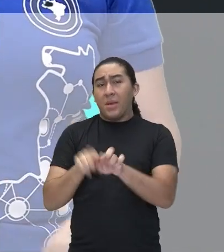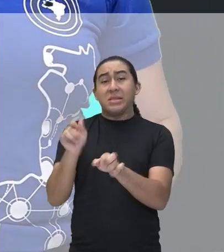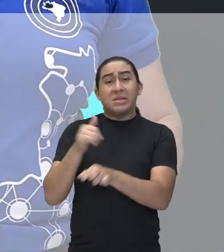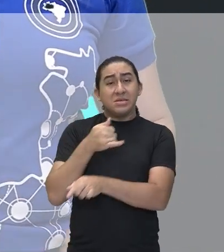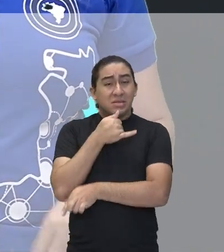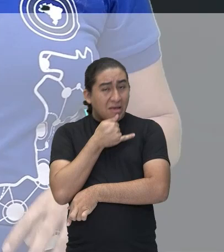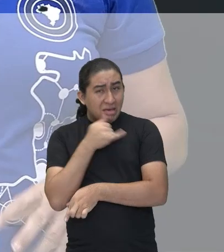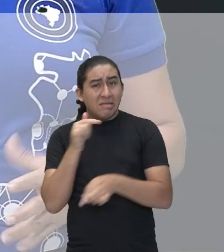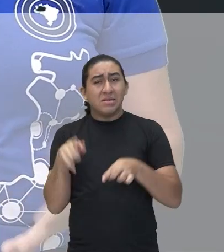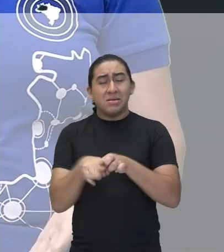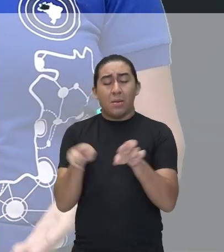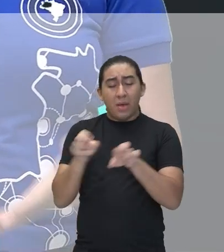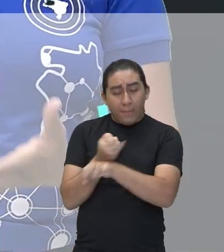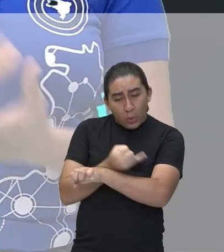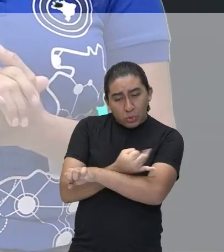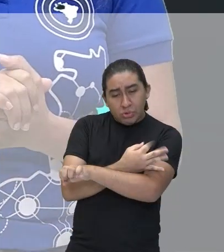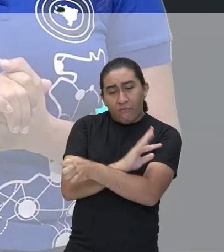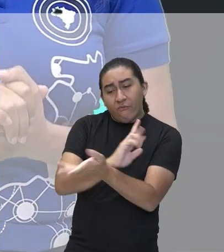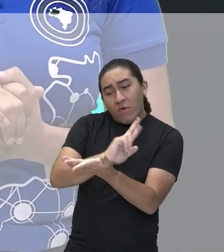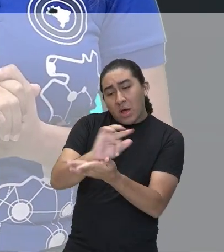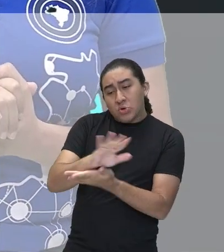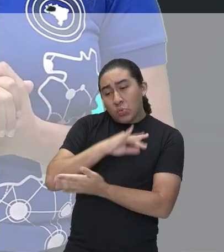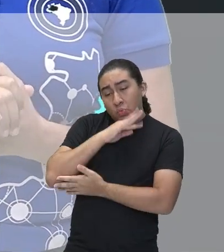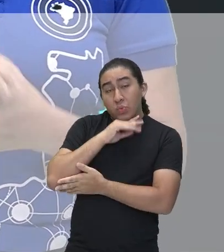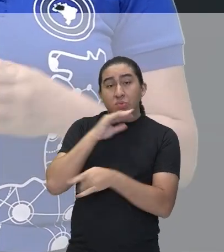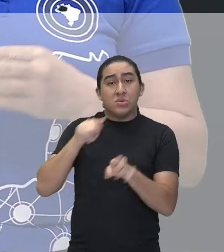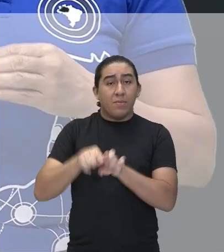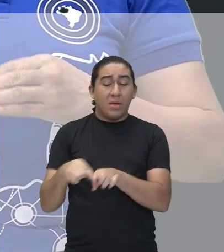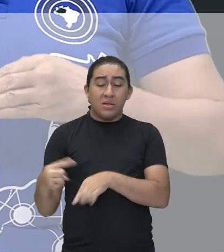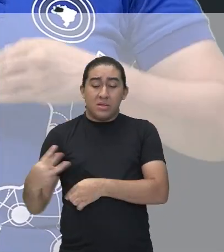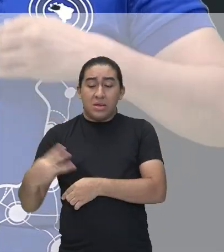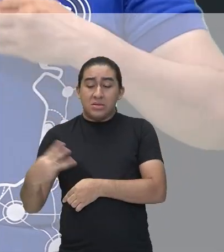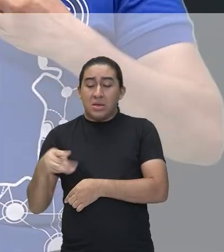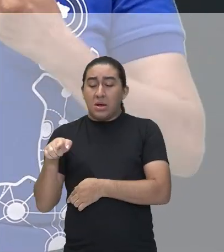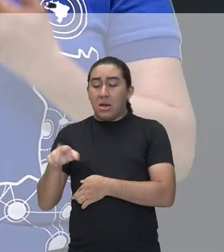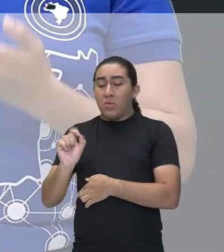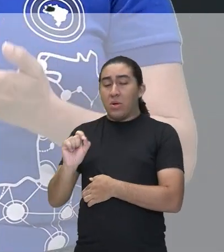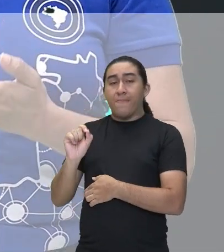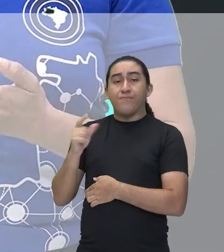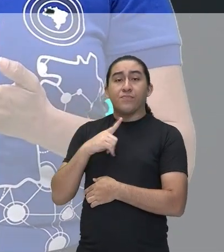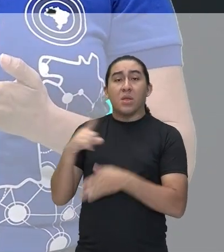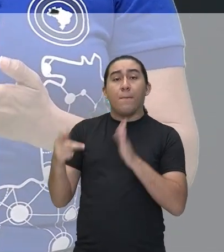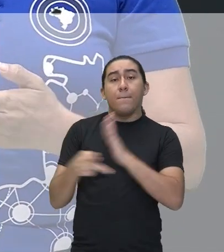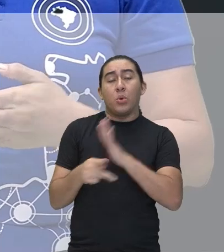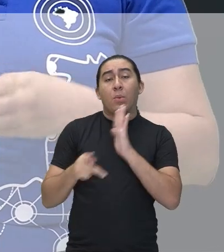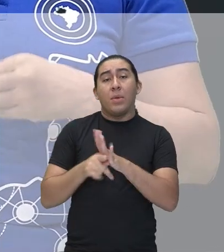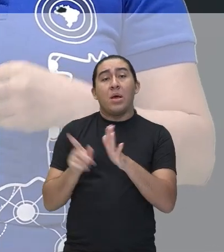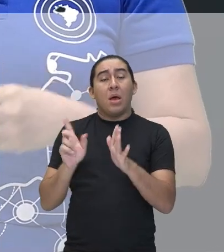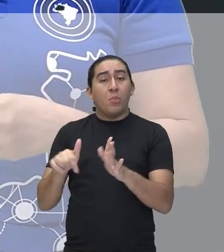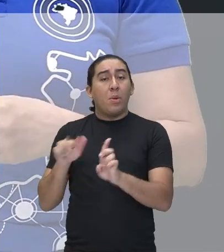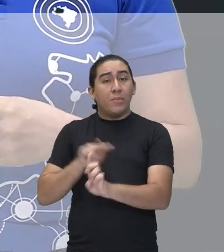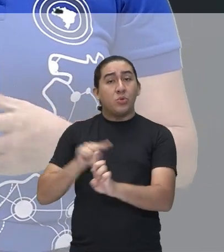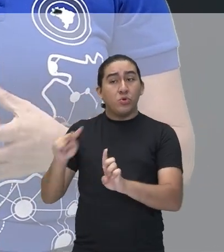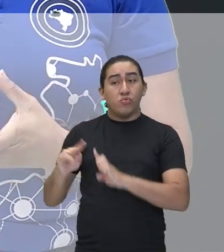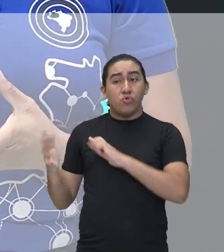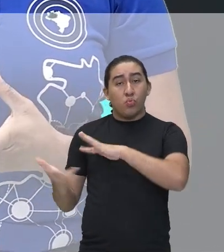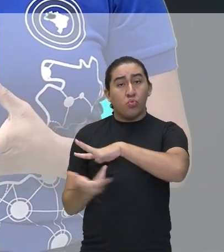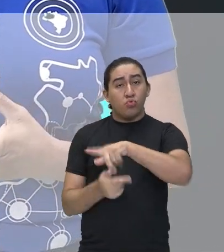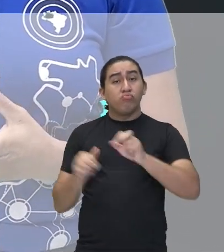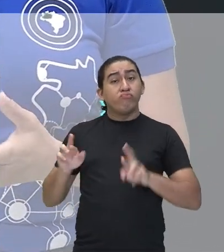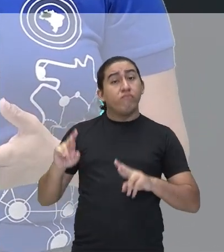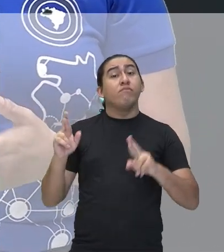tristeza, é muita melancolia. E a terceira já tem uma visão de mundo, né, mais